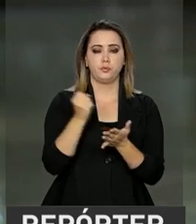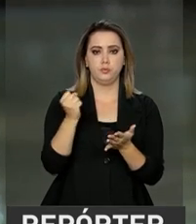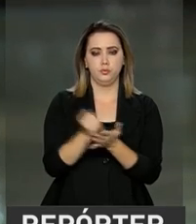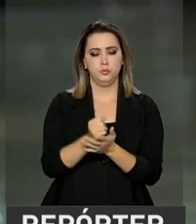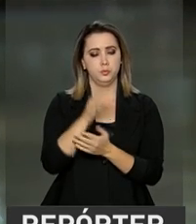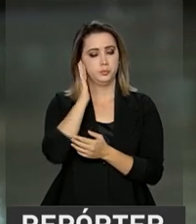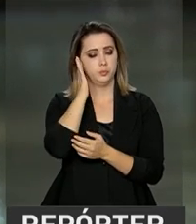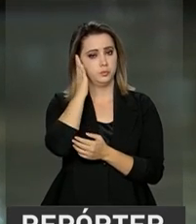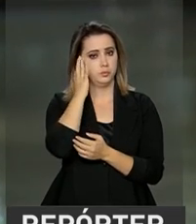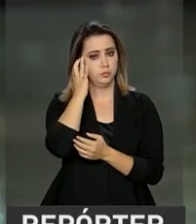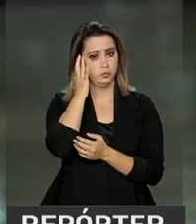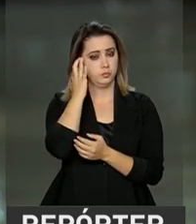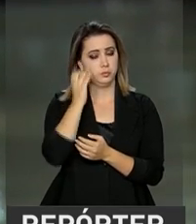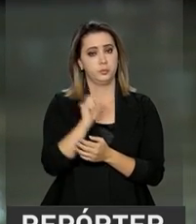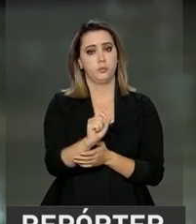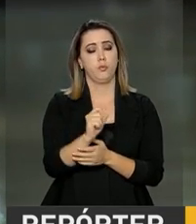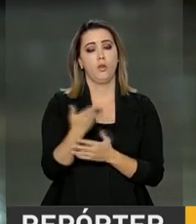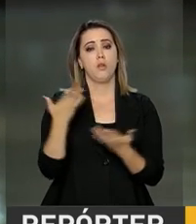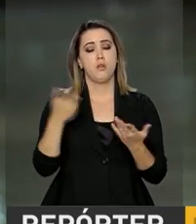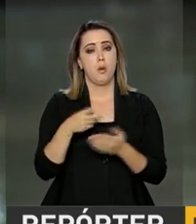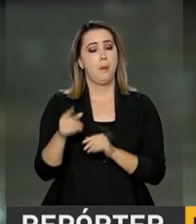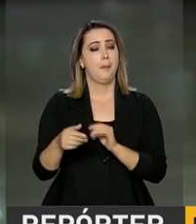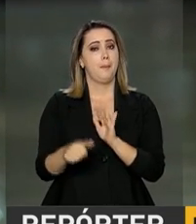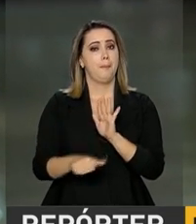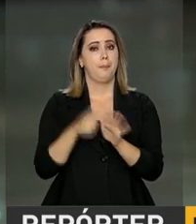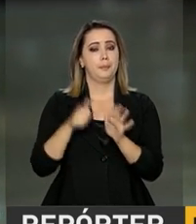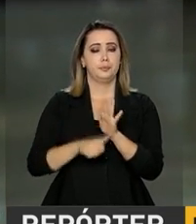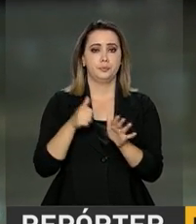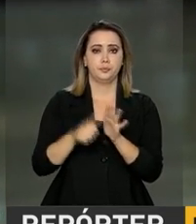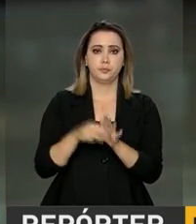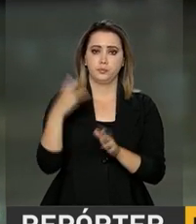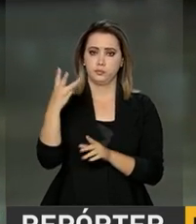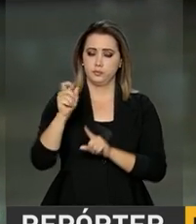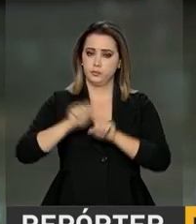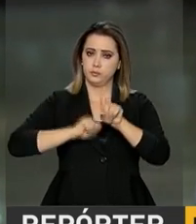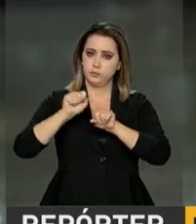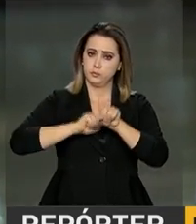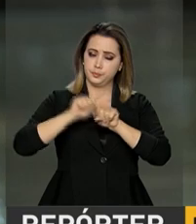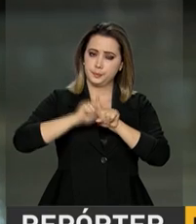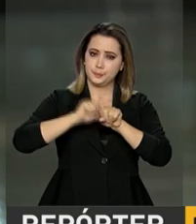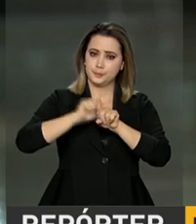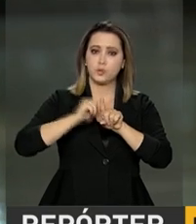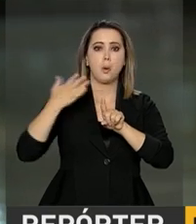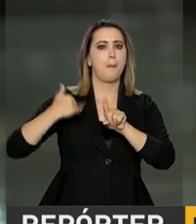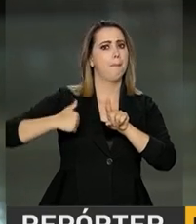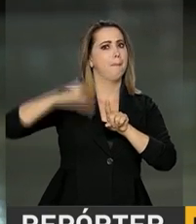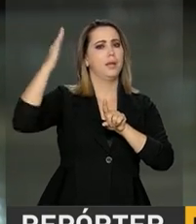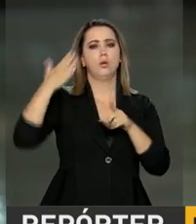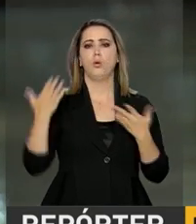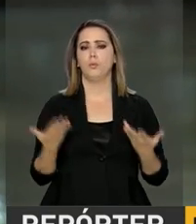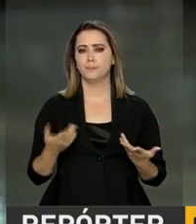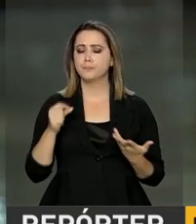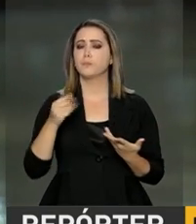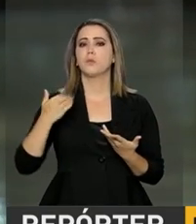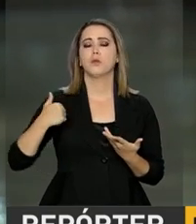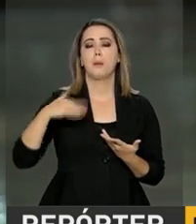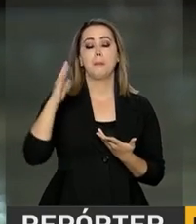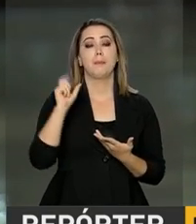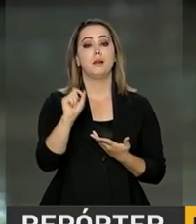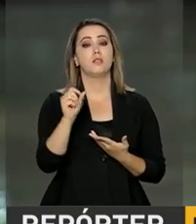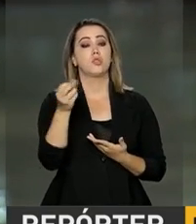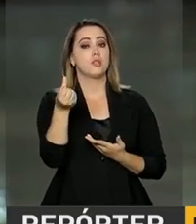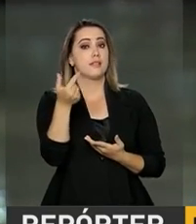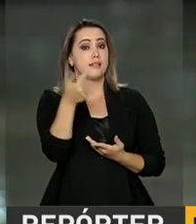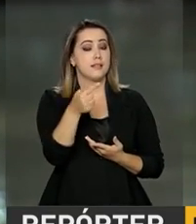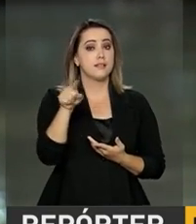no balanço do primeiro semestre deste ano o saldo Positivo na geração de empregos foi ainda maior foram mais de